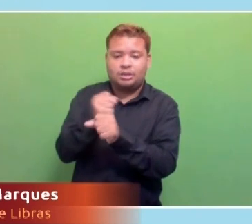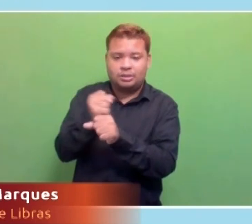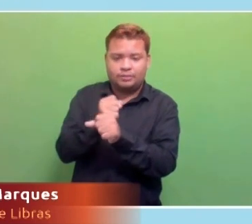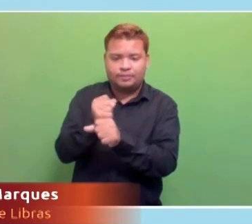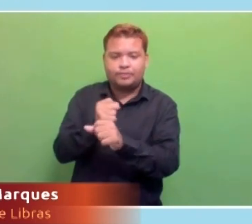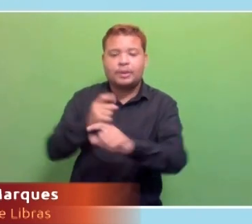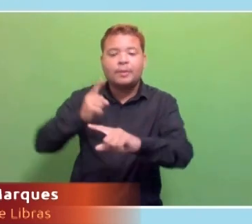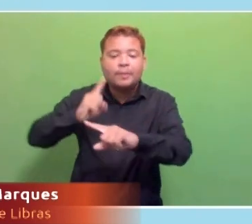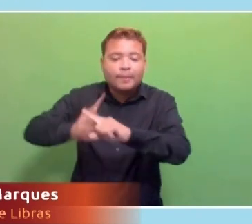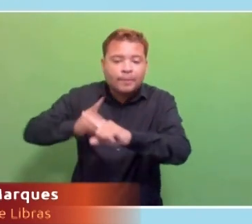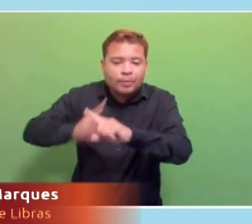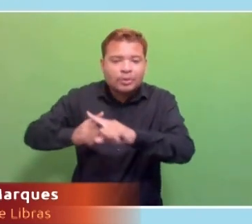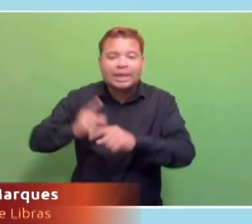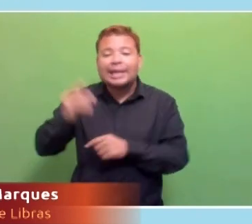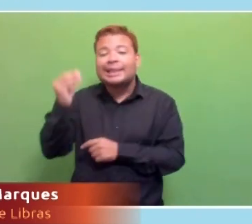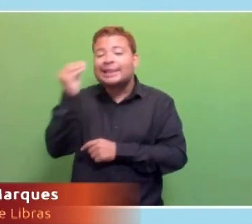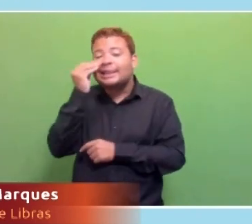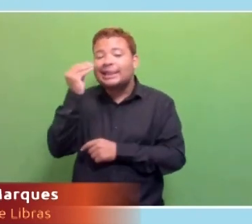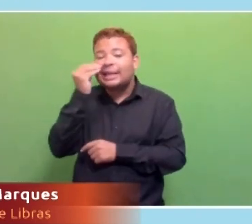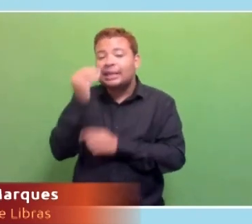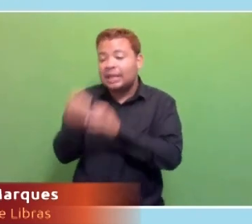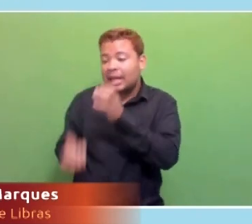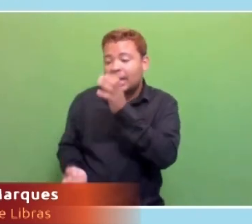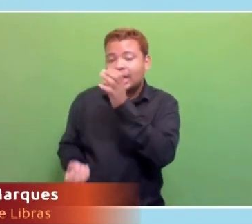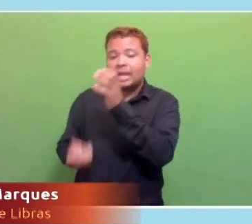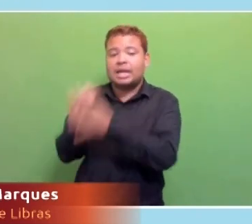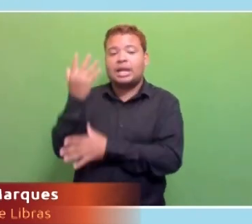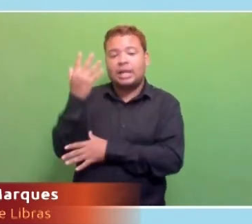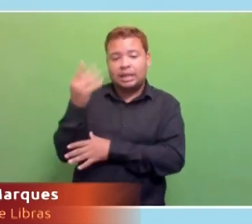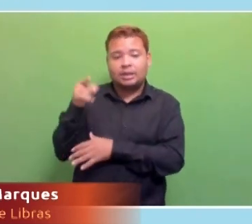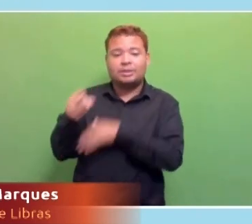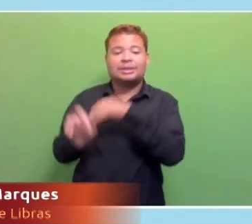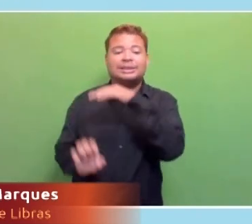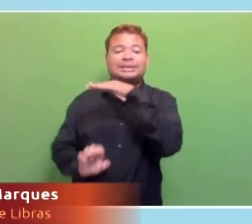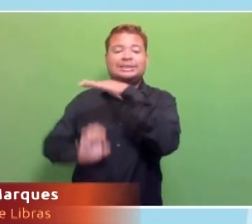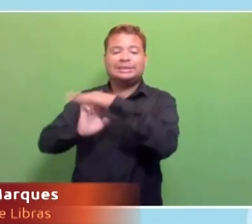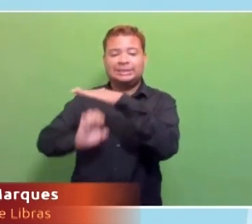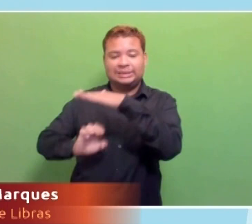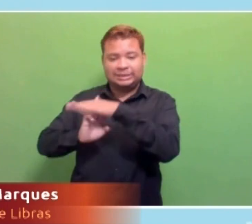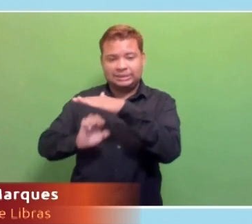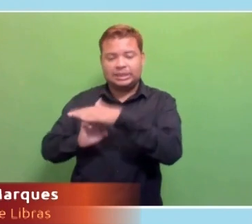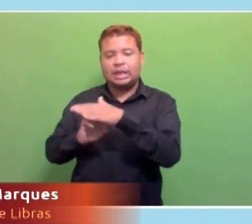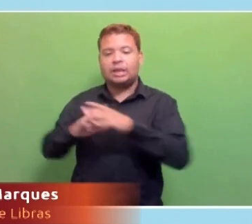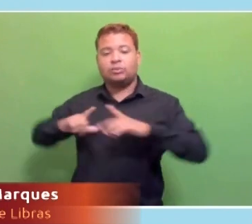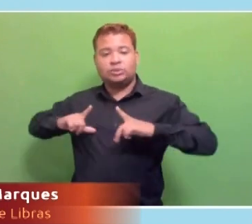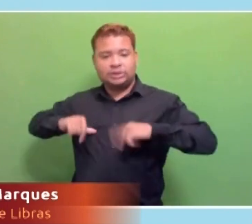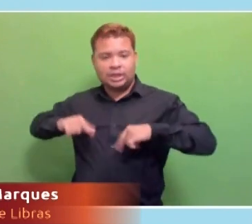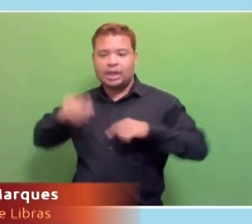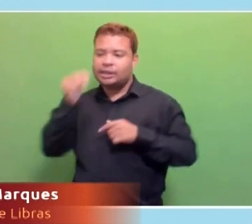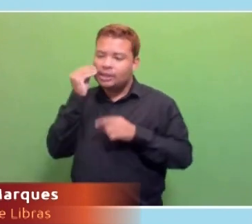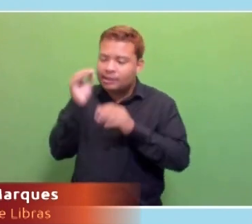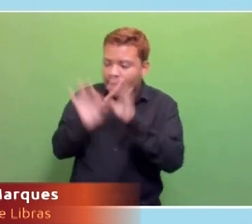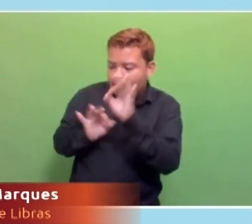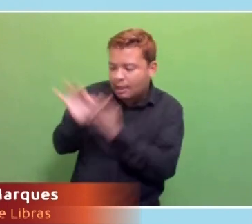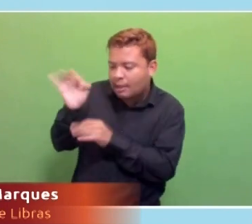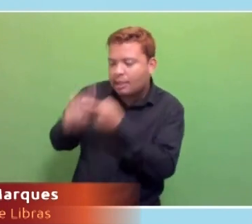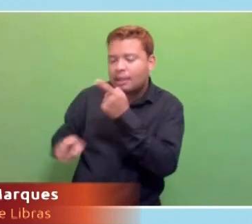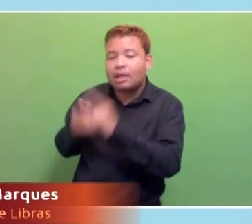tentativa de criar uma primeira célula do Estado de Israel, de uma comunidade que pudesse criar um território